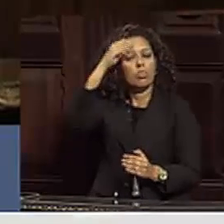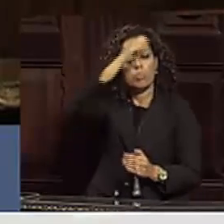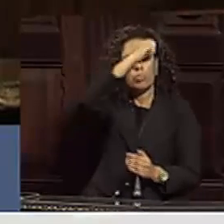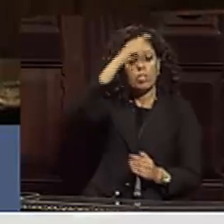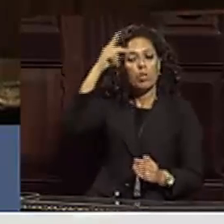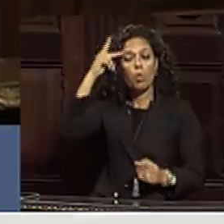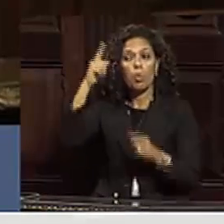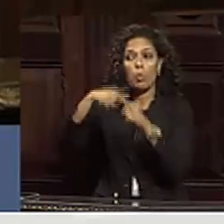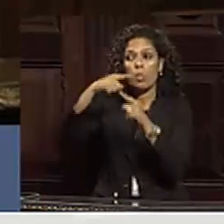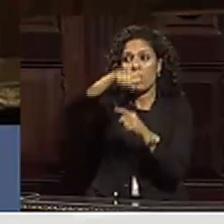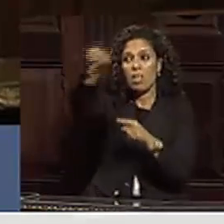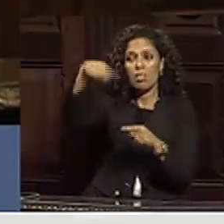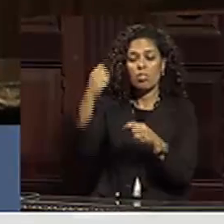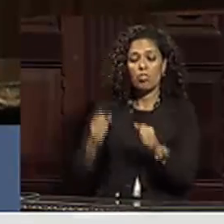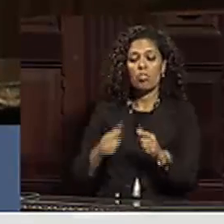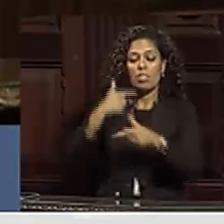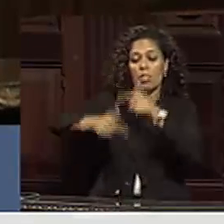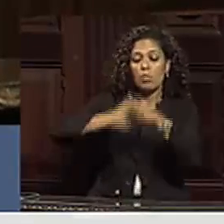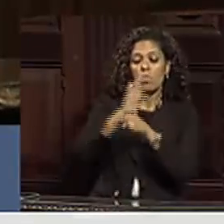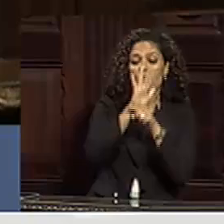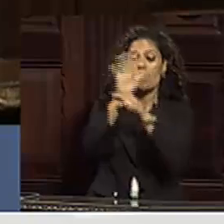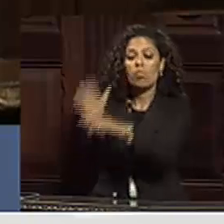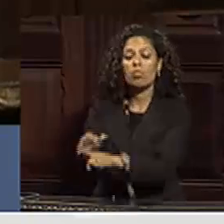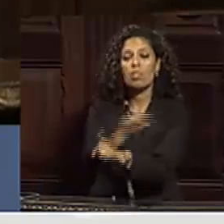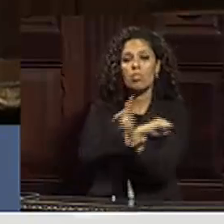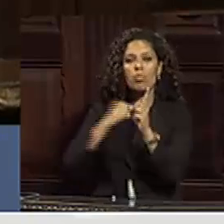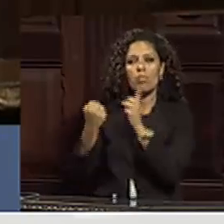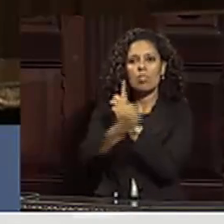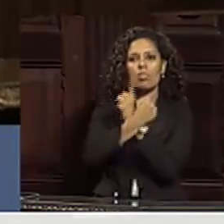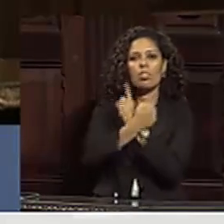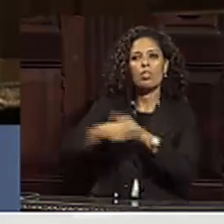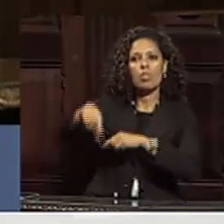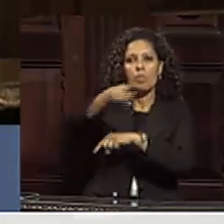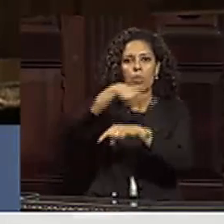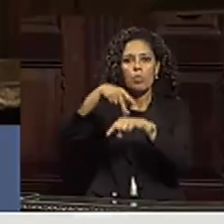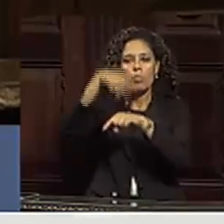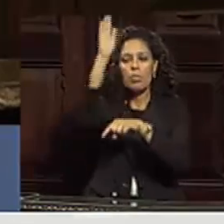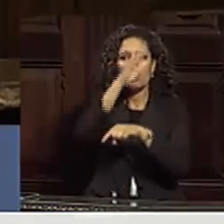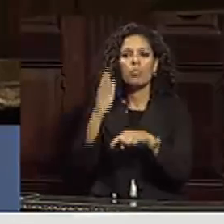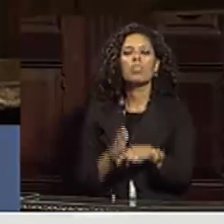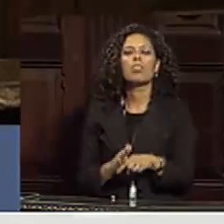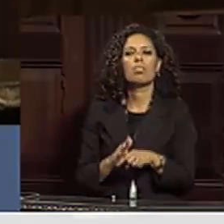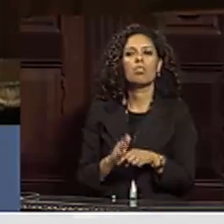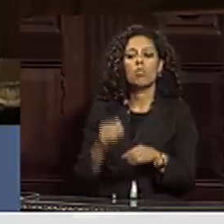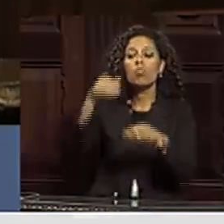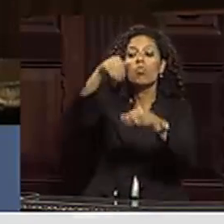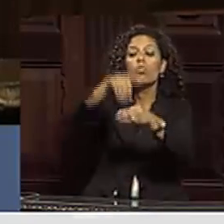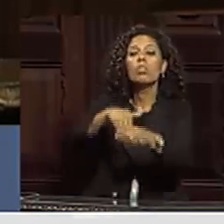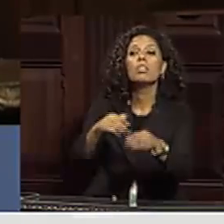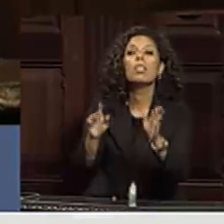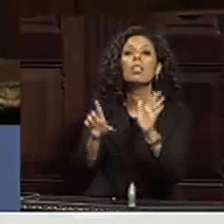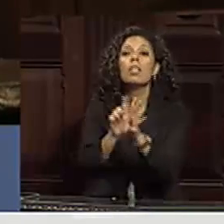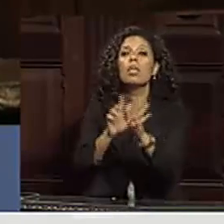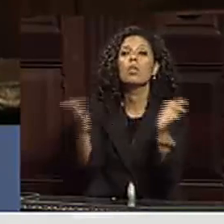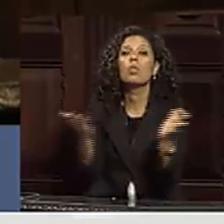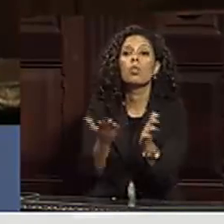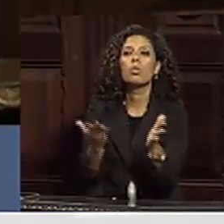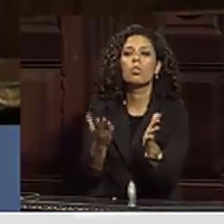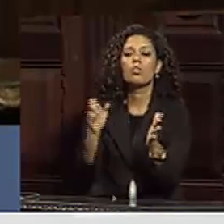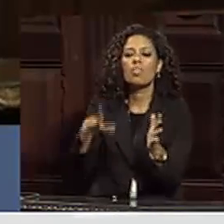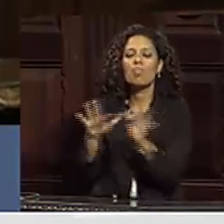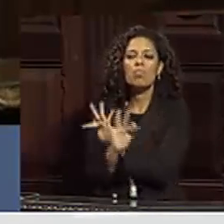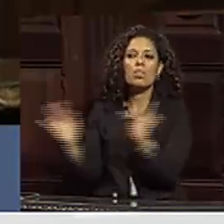da sociedade brasileira. Isso aqui, votar a favor dessa lei, é muito mais do que um detalhe.